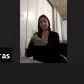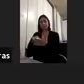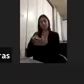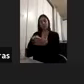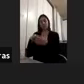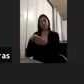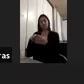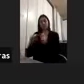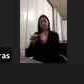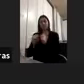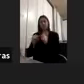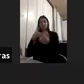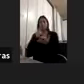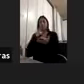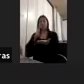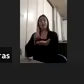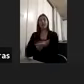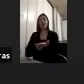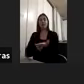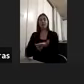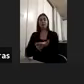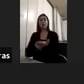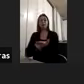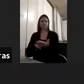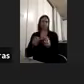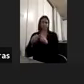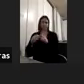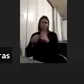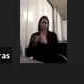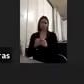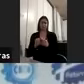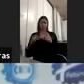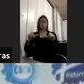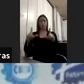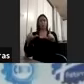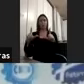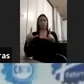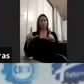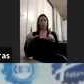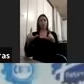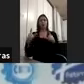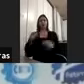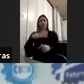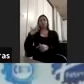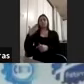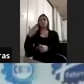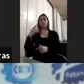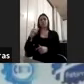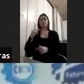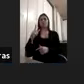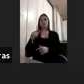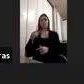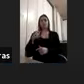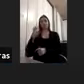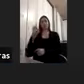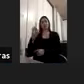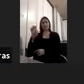me trazer e eu abri. Quando eu abri a demissão, eu levei assim um choque muito